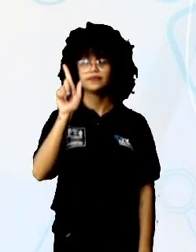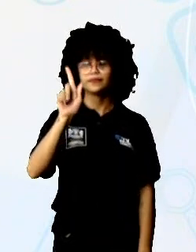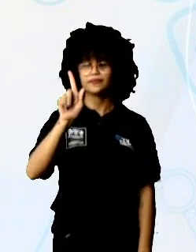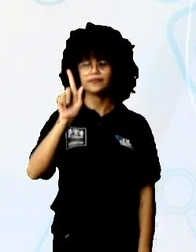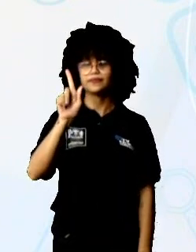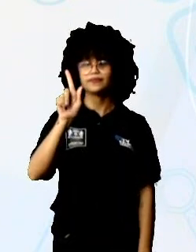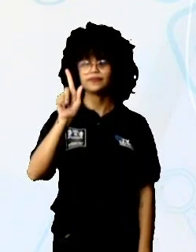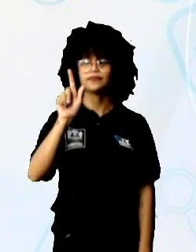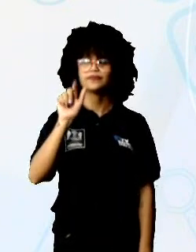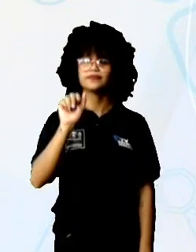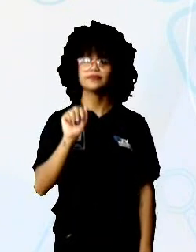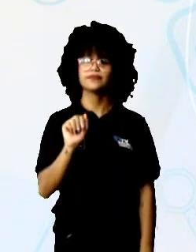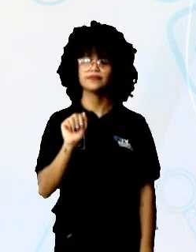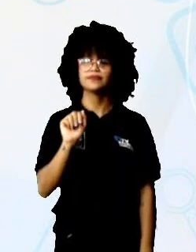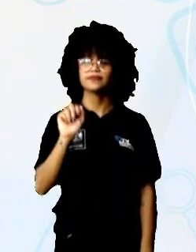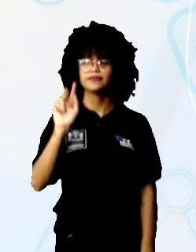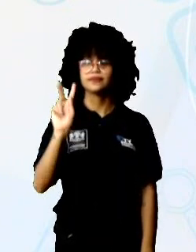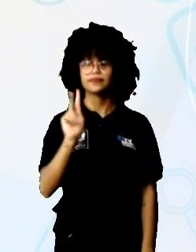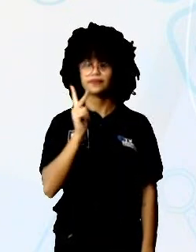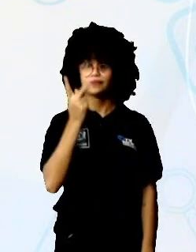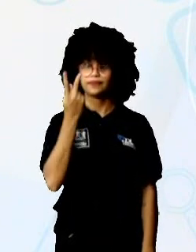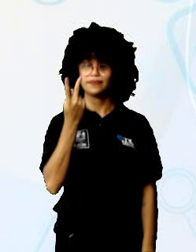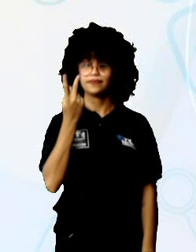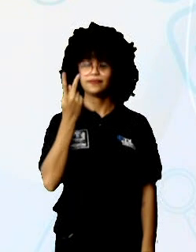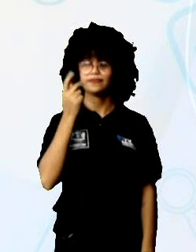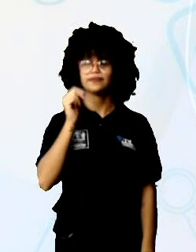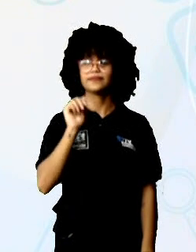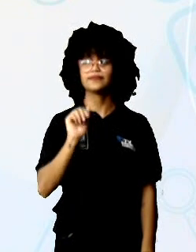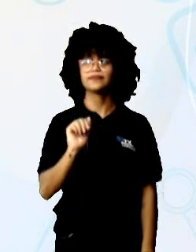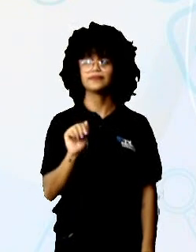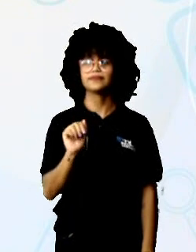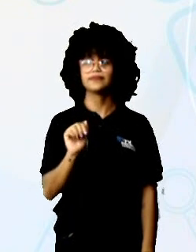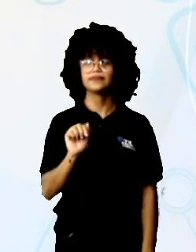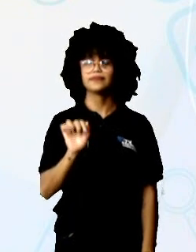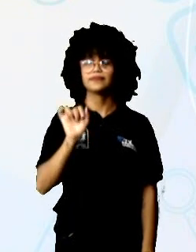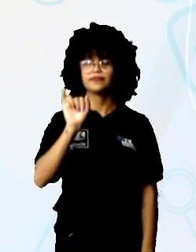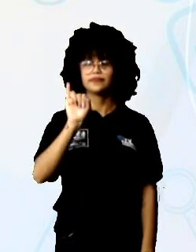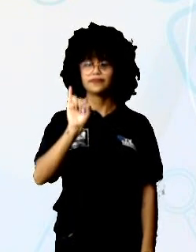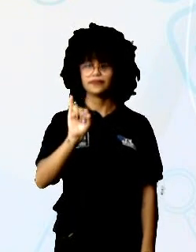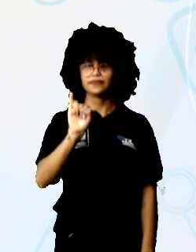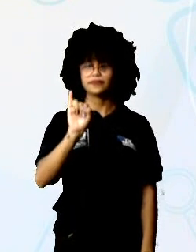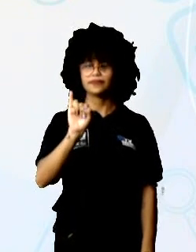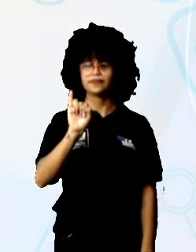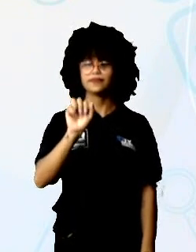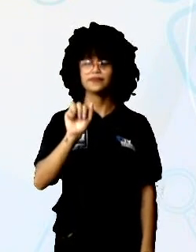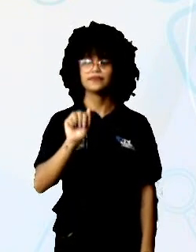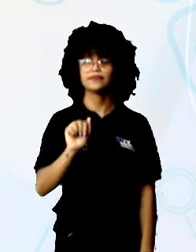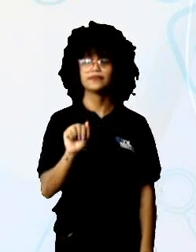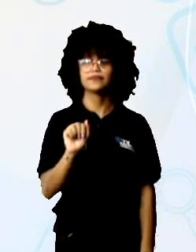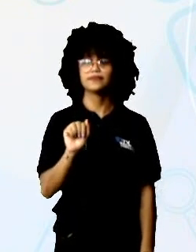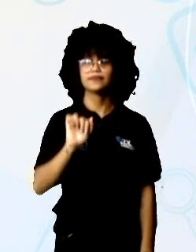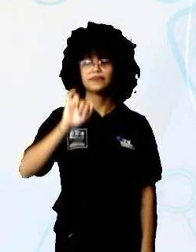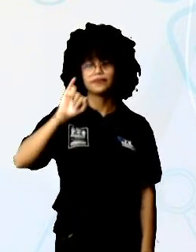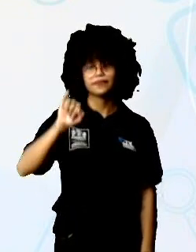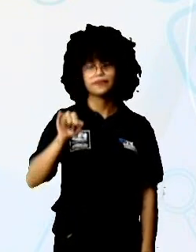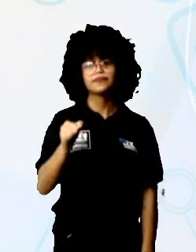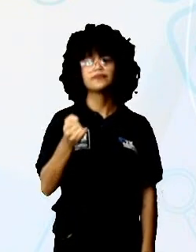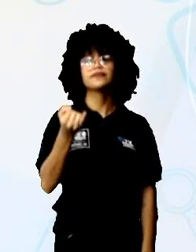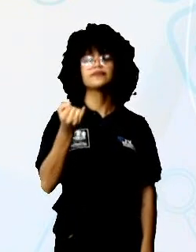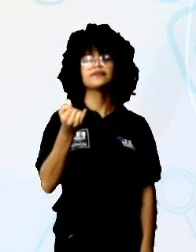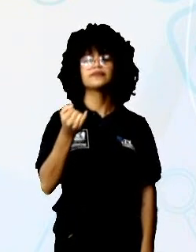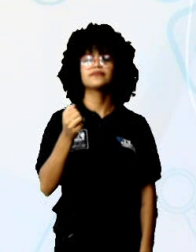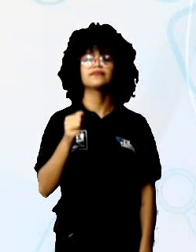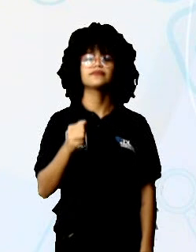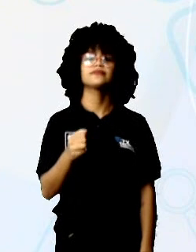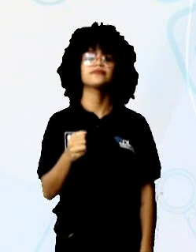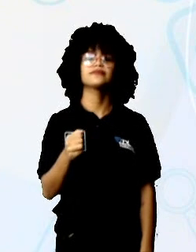a z a h e e o